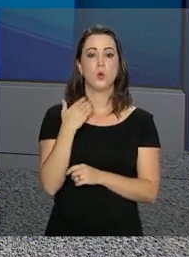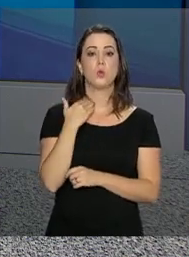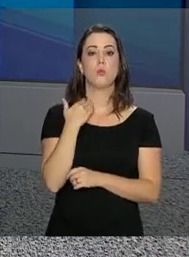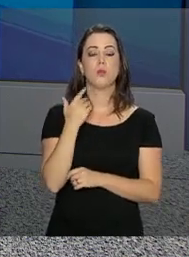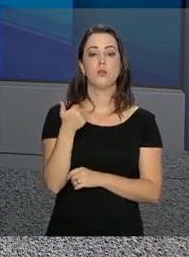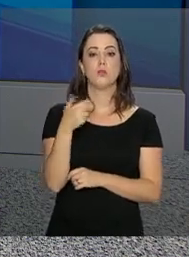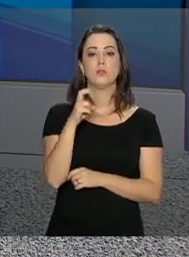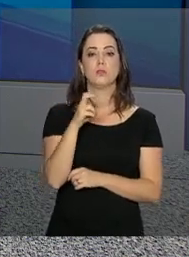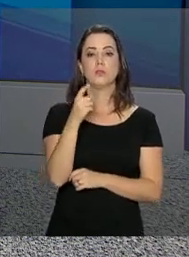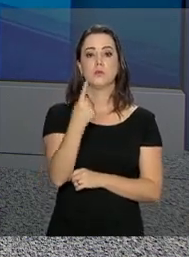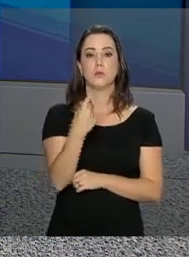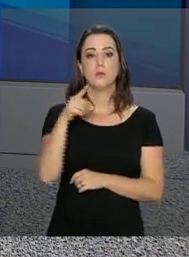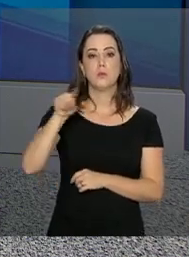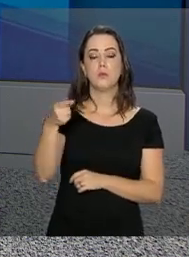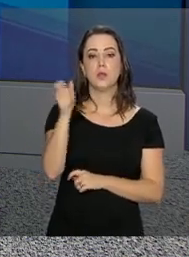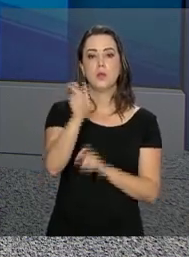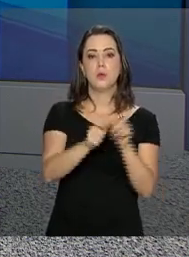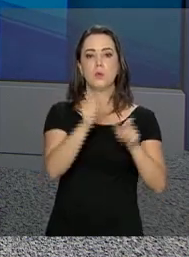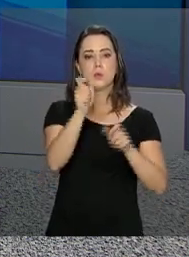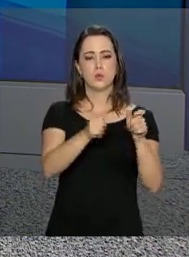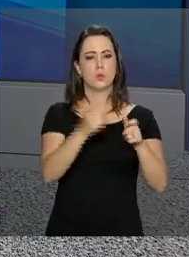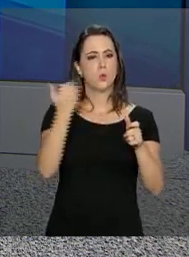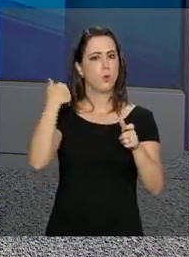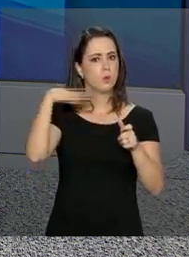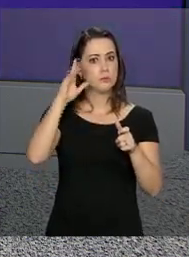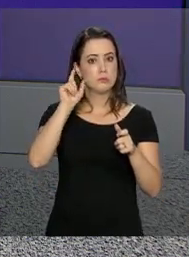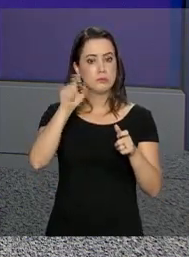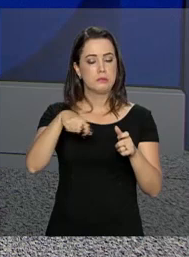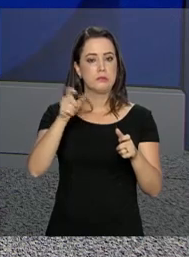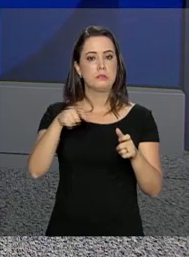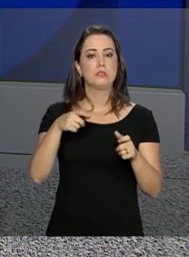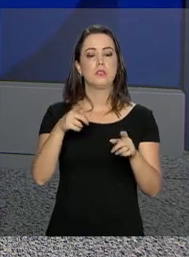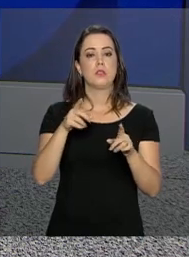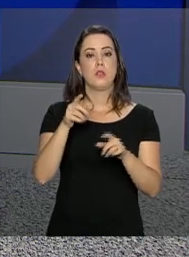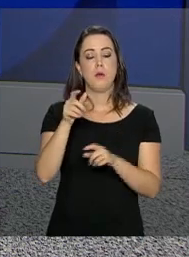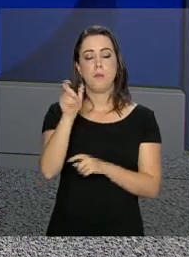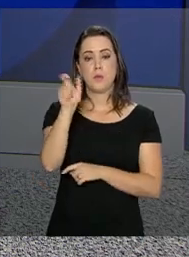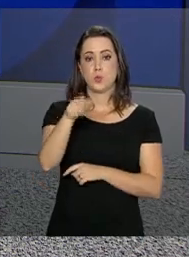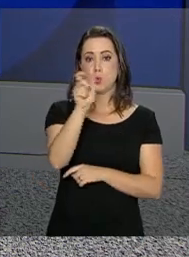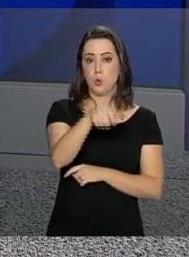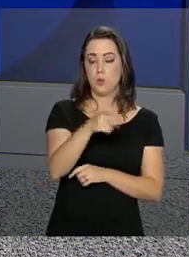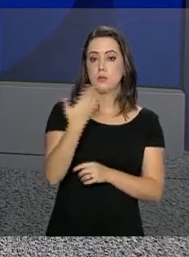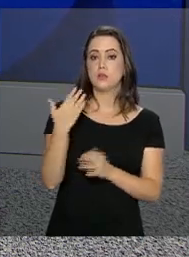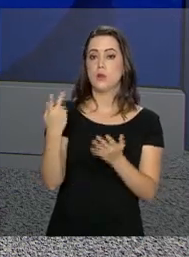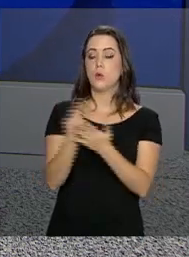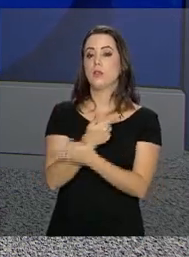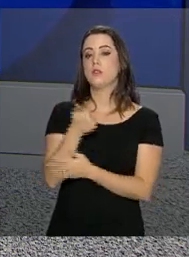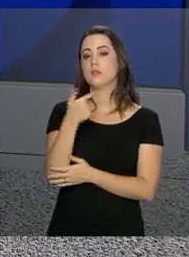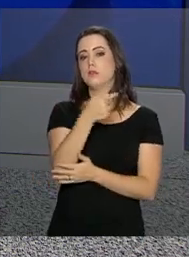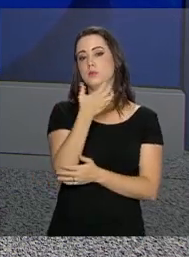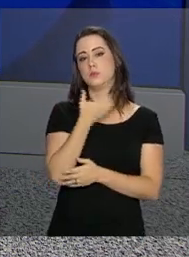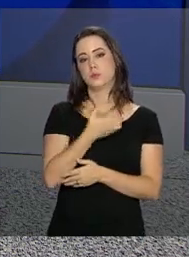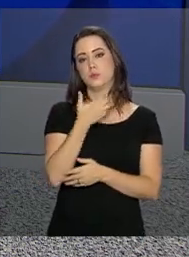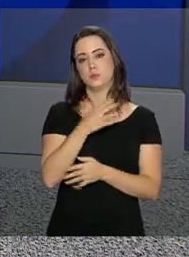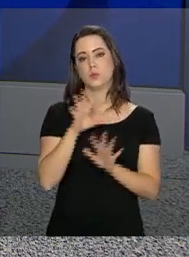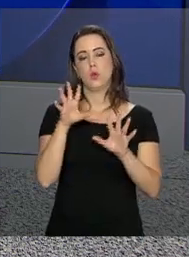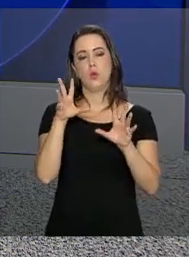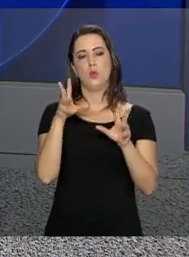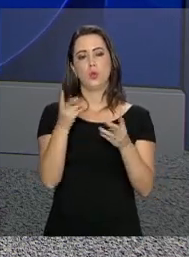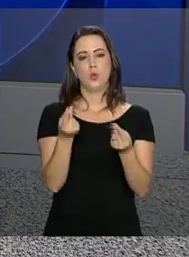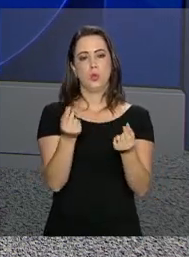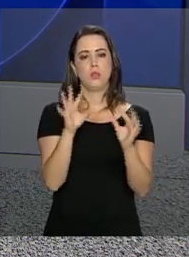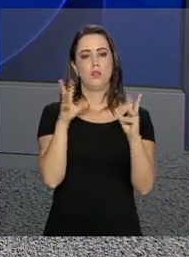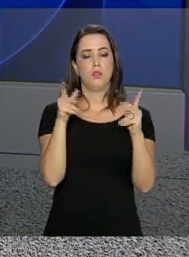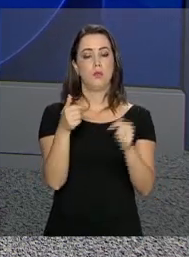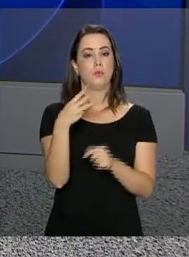para 151 mil 248 contribuintes será realizado no dia 17 de dezembro totalizando